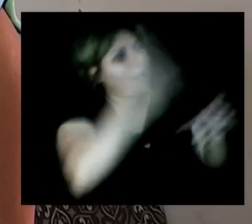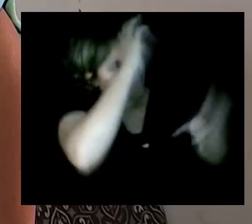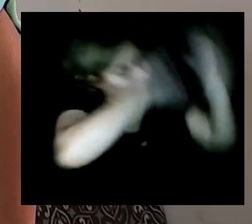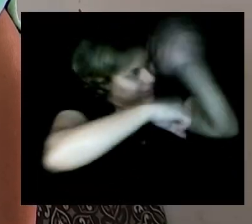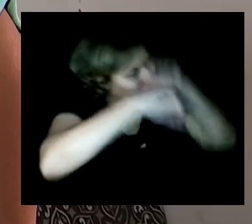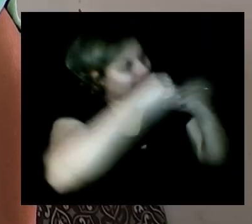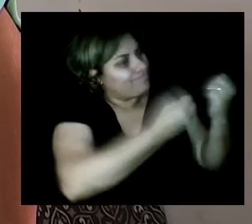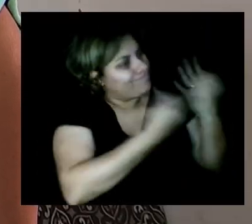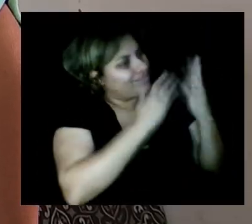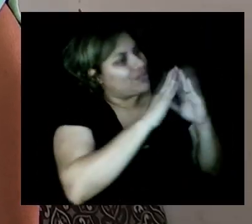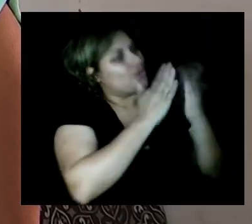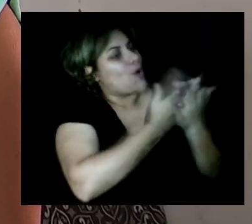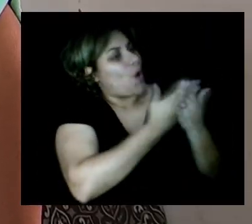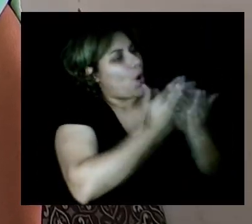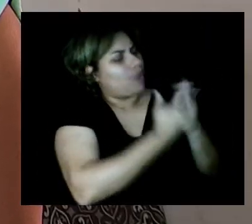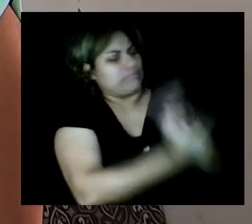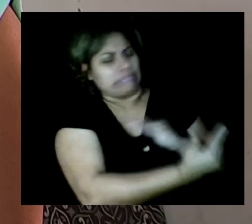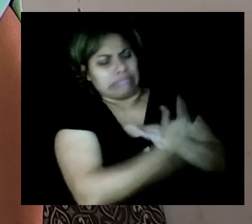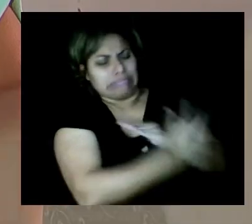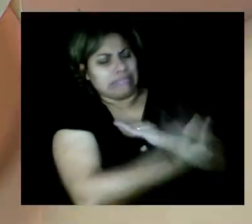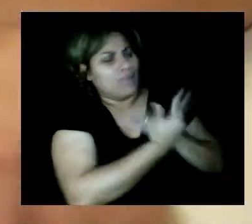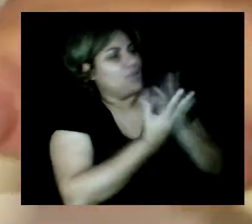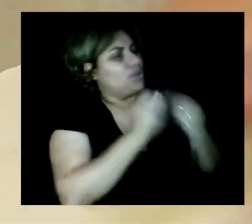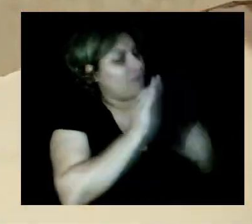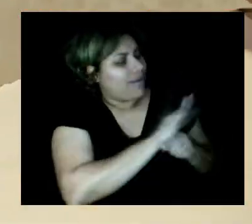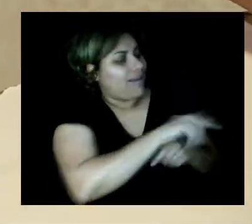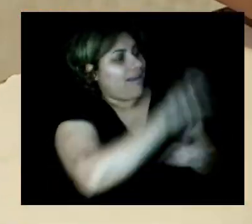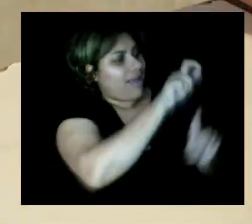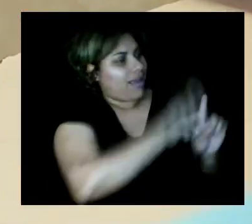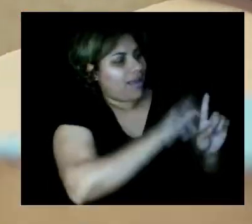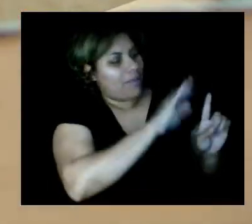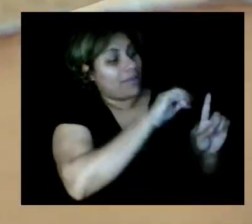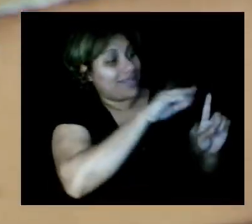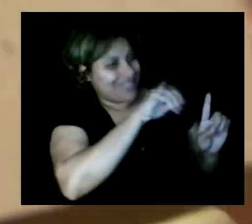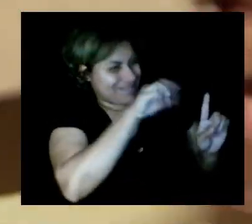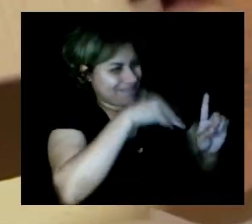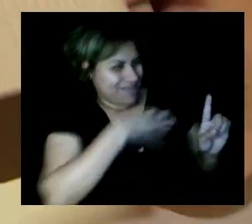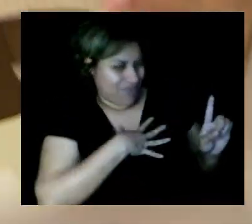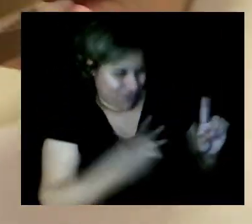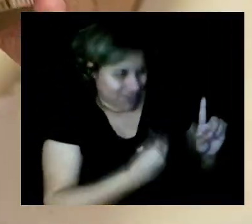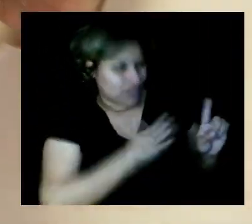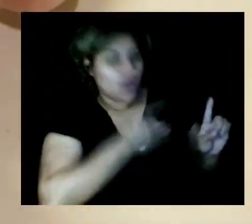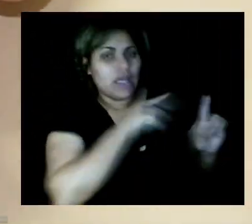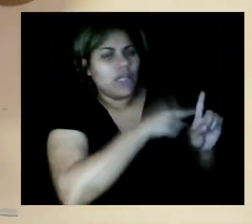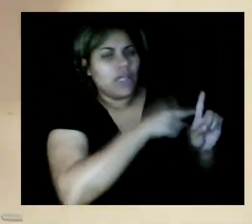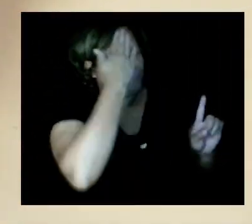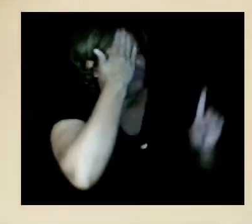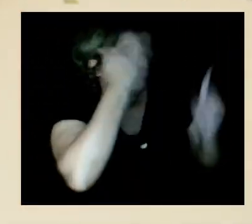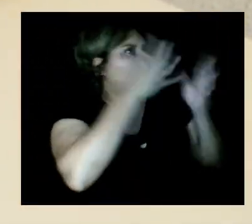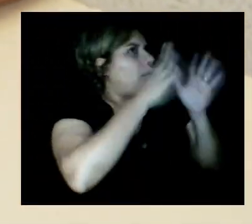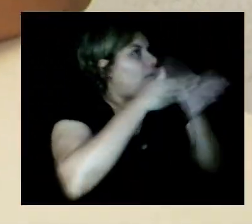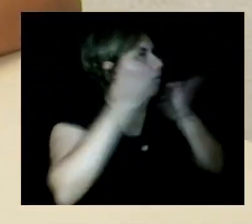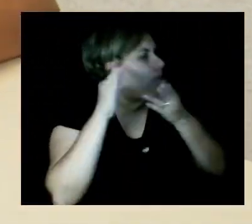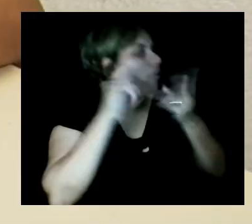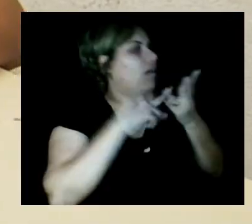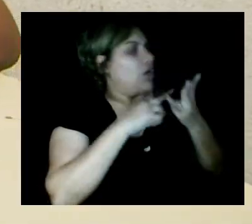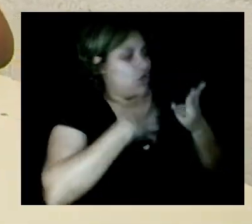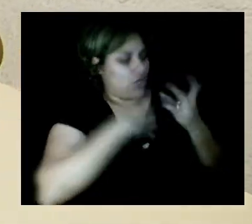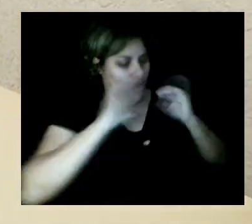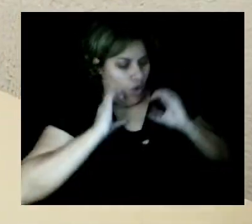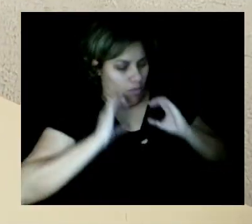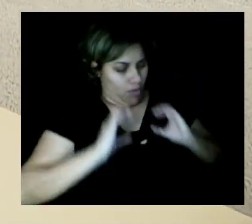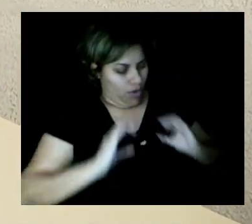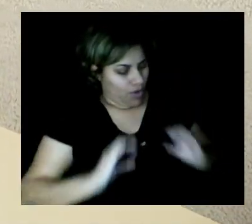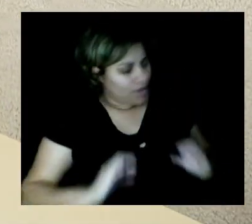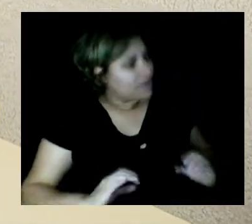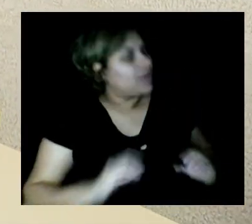ajudou muito, ajudou o Benjamin tanto a se organizar, a se manter no melhor comportamento, que o Benjamin é uma criança